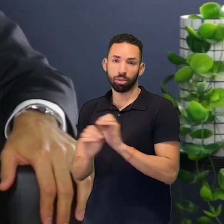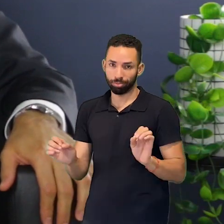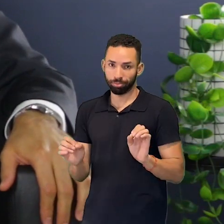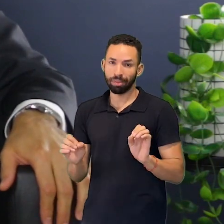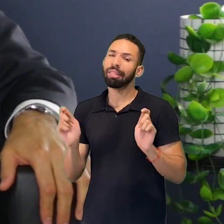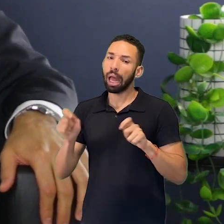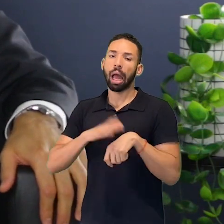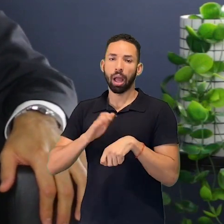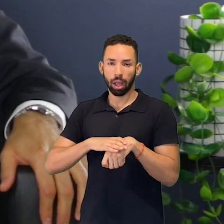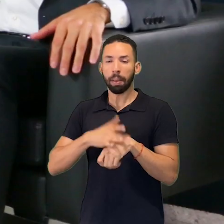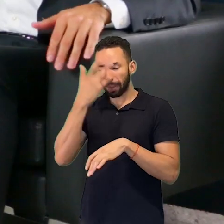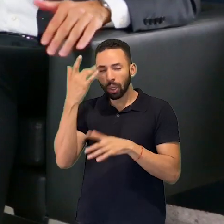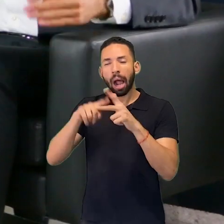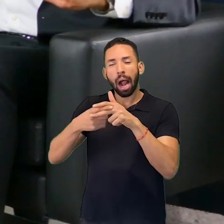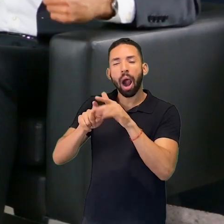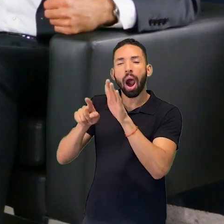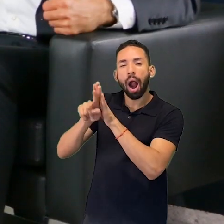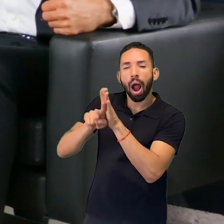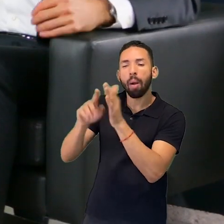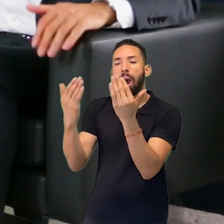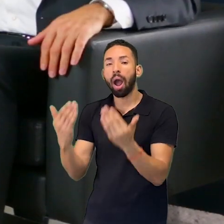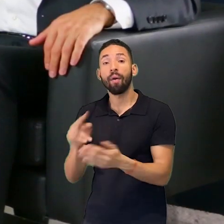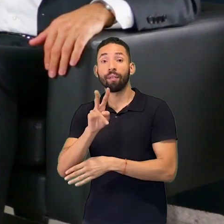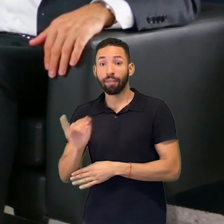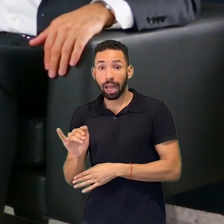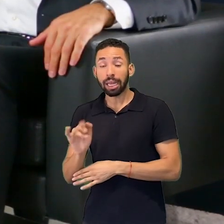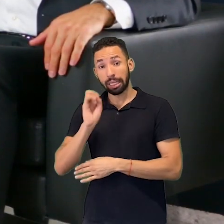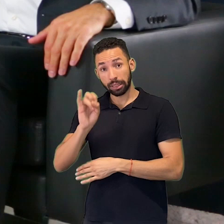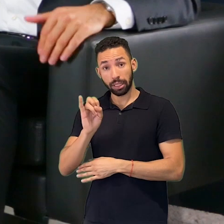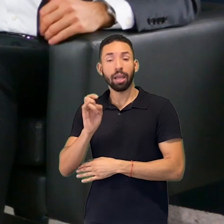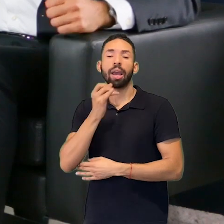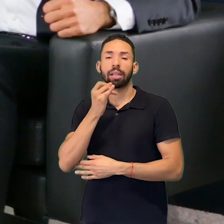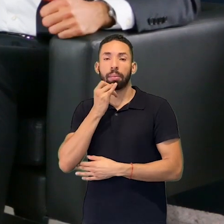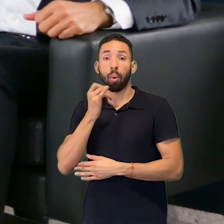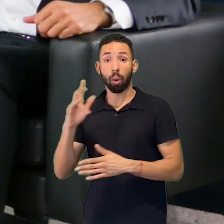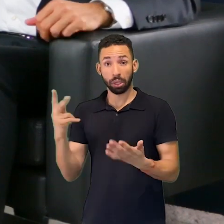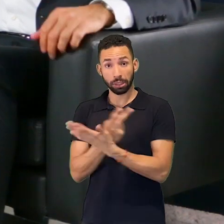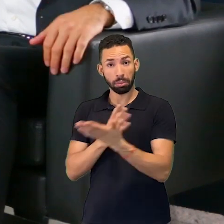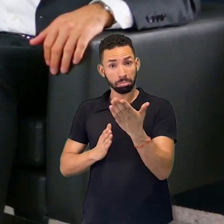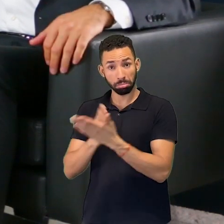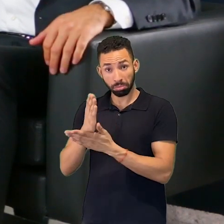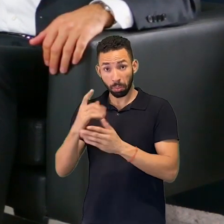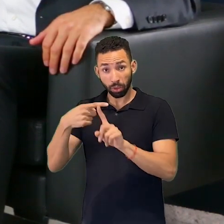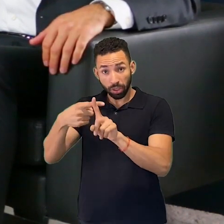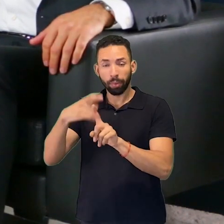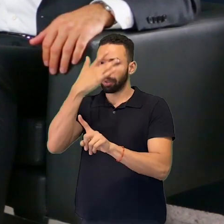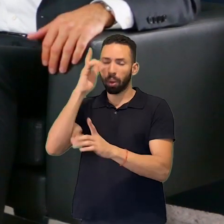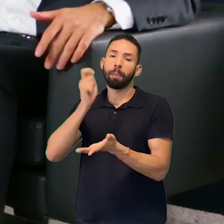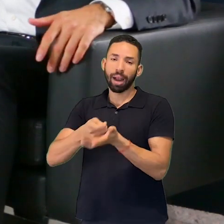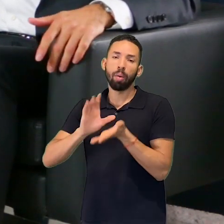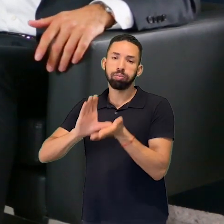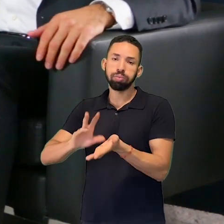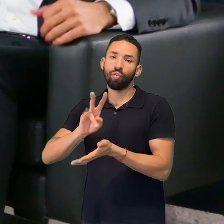tiver feito. Eles vão analisar esses requisitos. E sendo positivo, eles